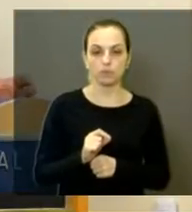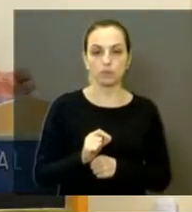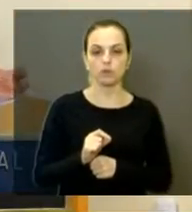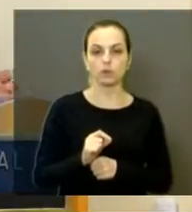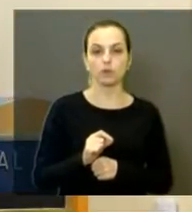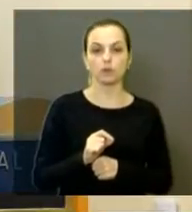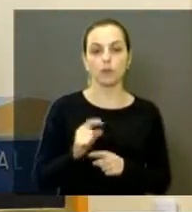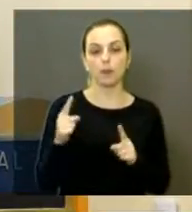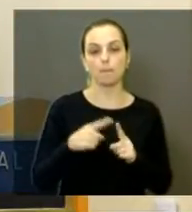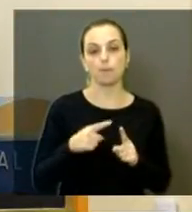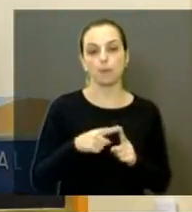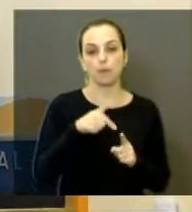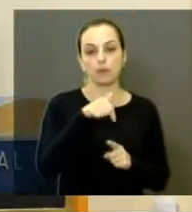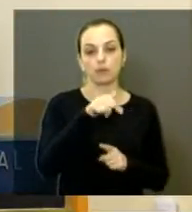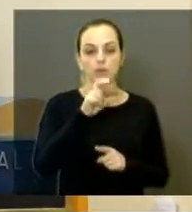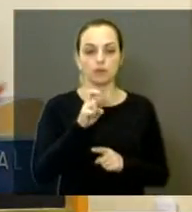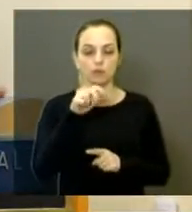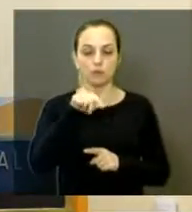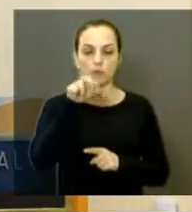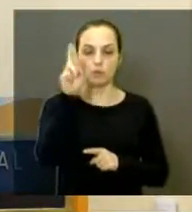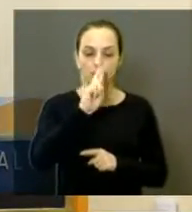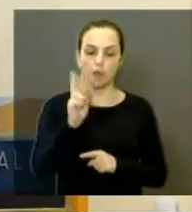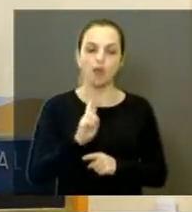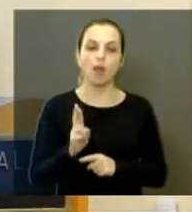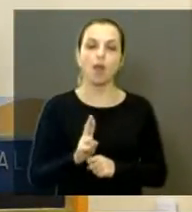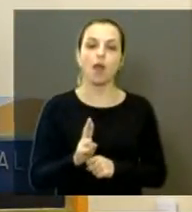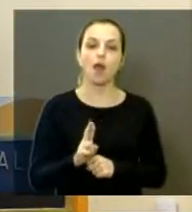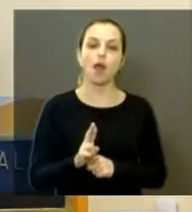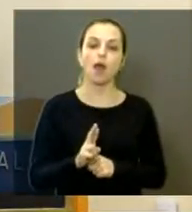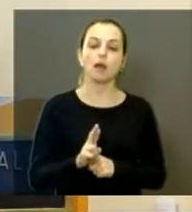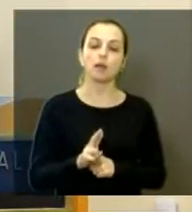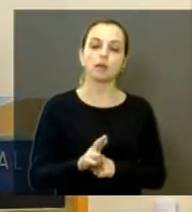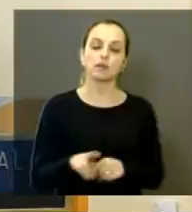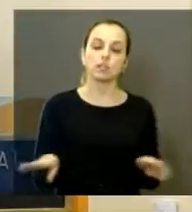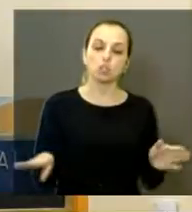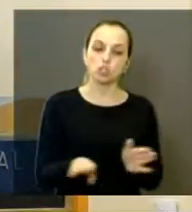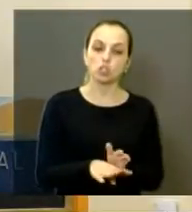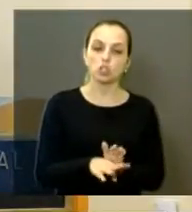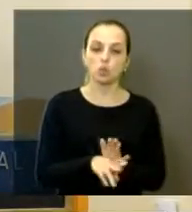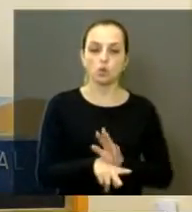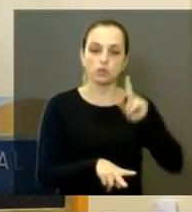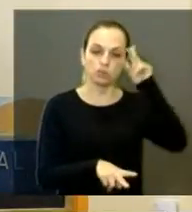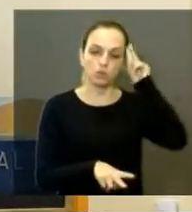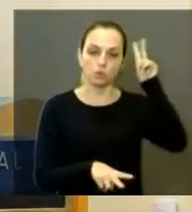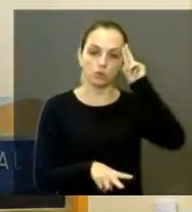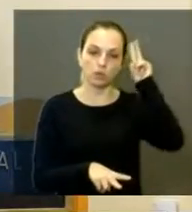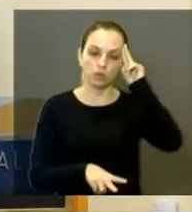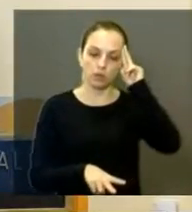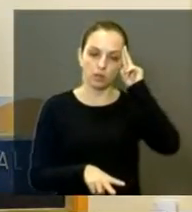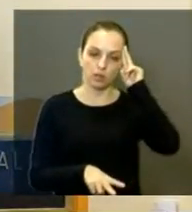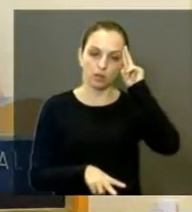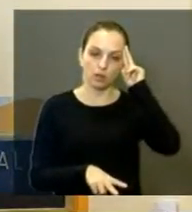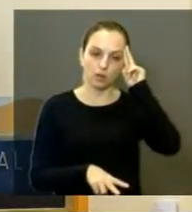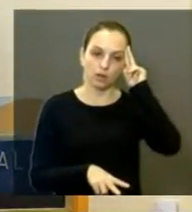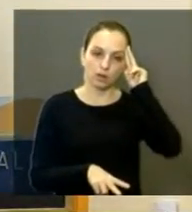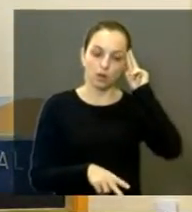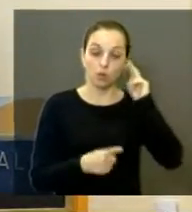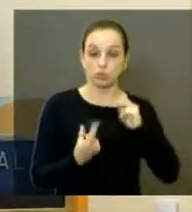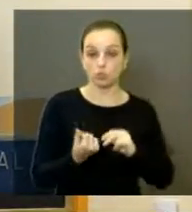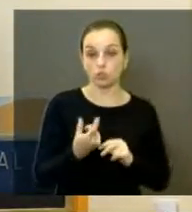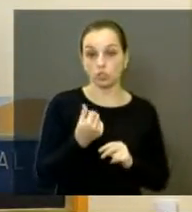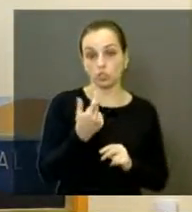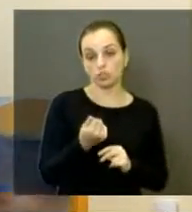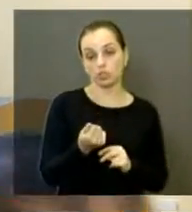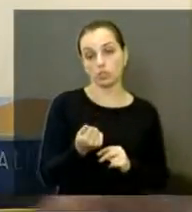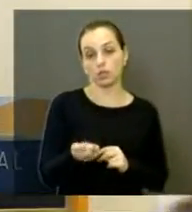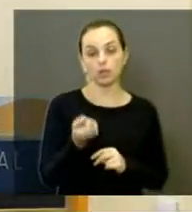Primeiro, R$ 75 mil reais da vigilância, ele falou que tinha chegado semana passada, na segunda. O dinheiro chegou agora